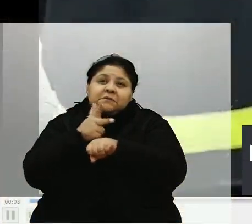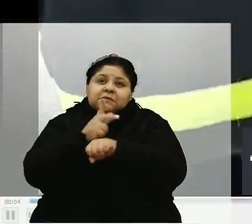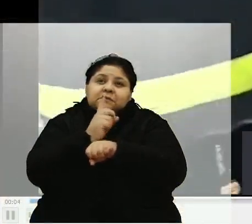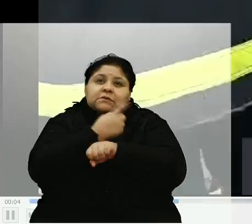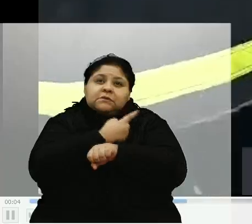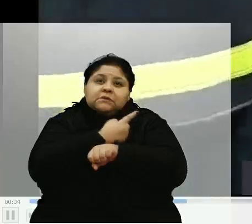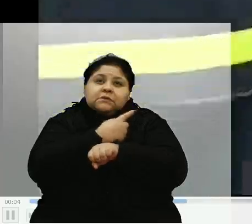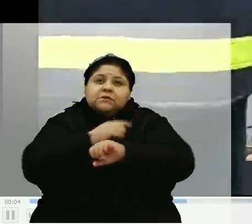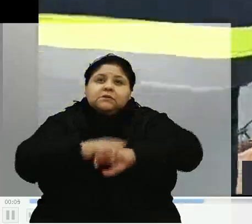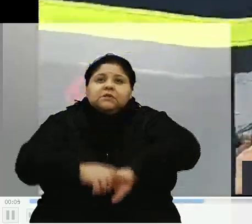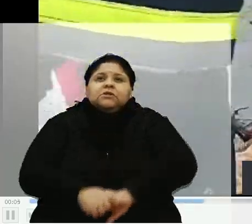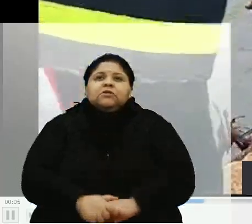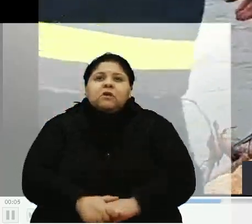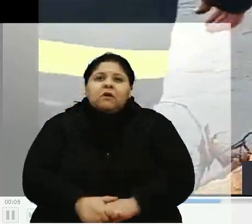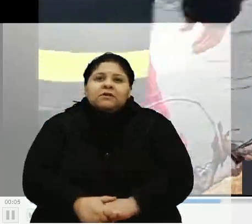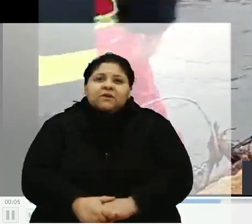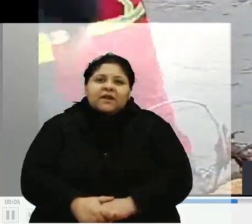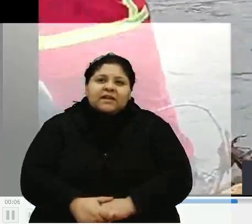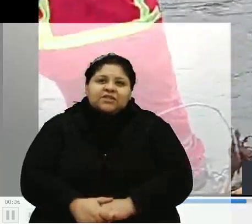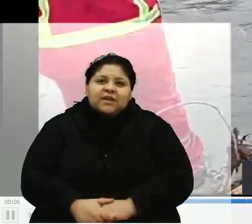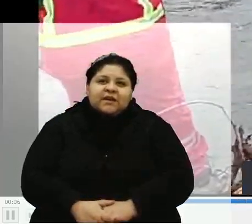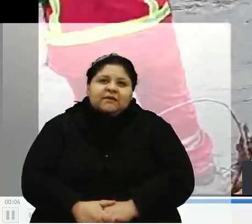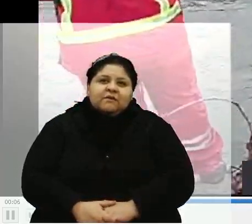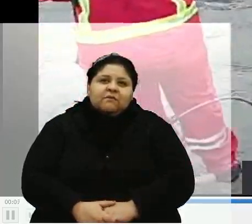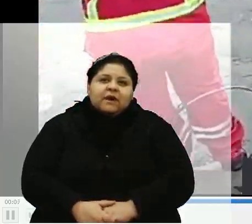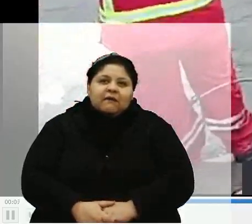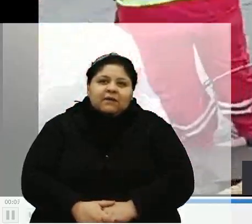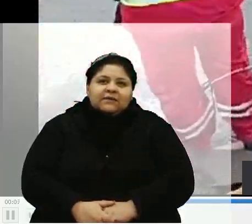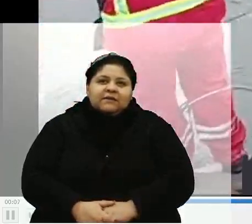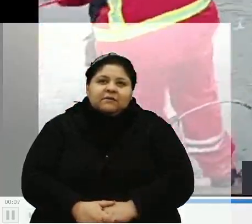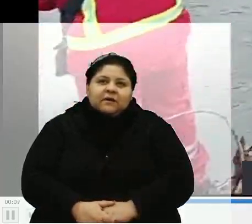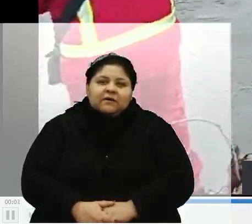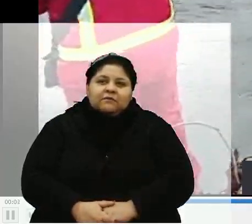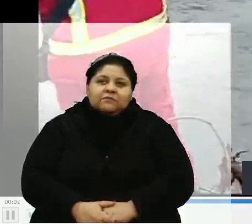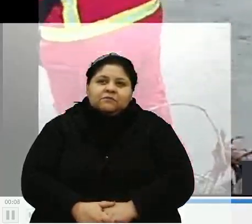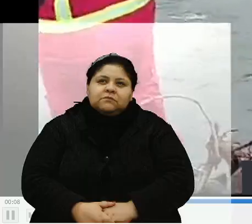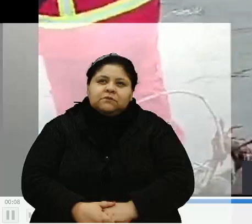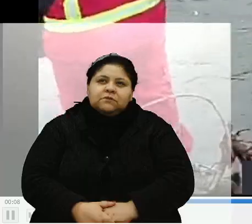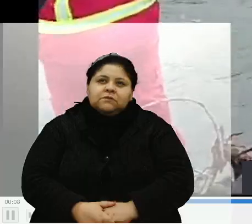lá. Essa é a ponte do Bananal com